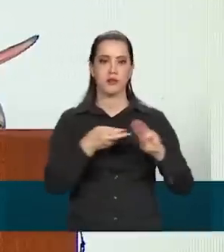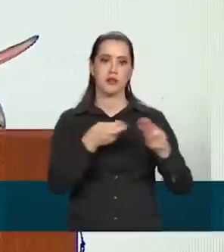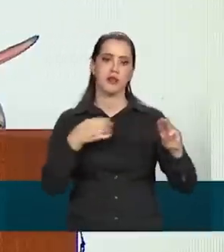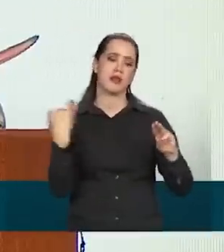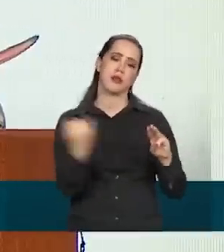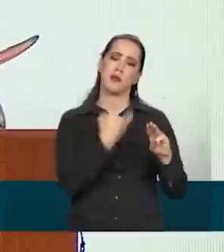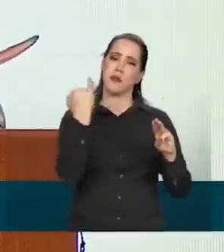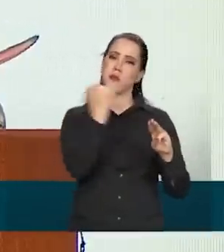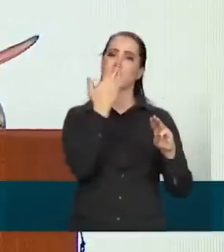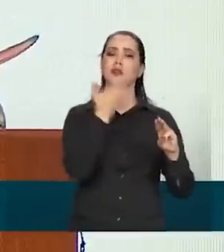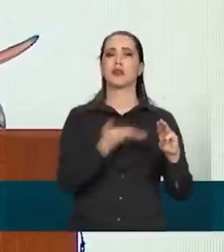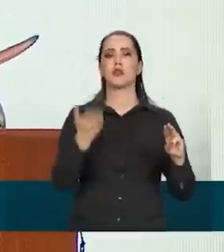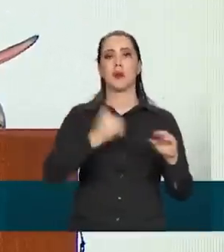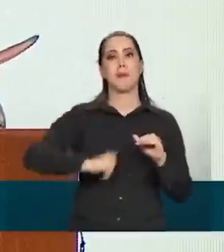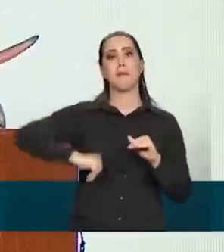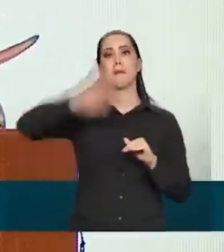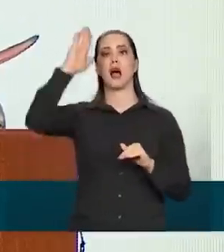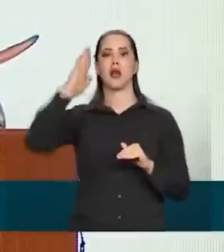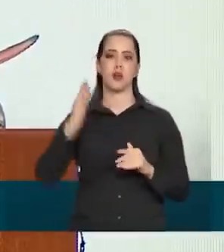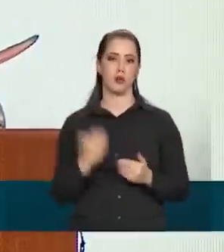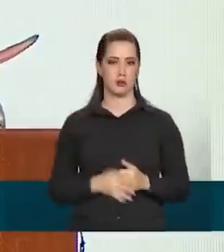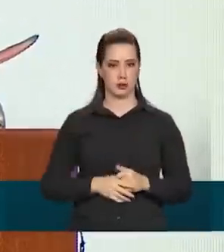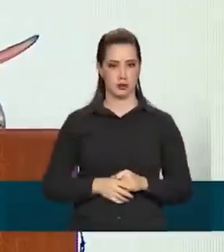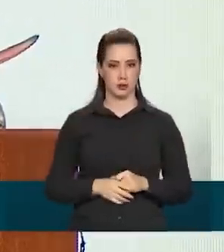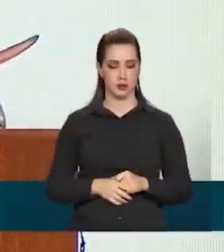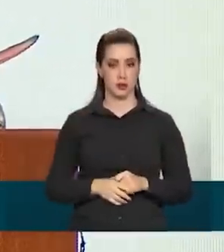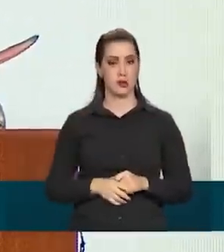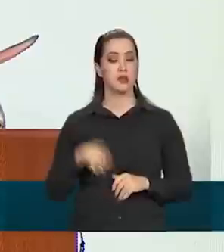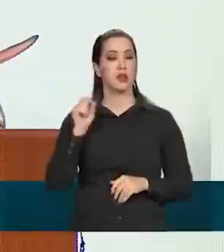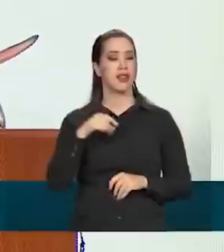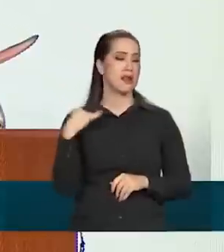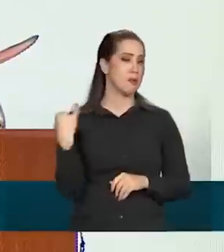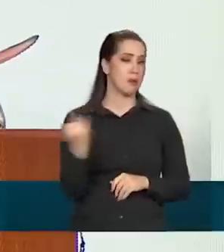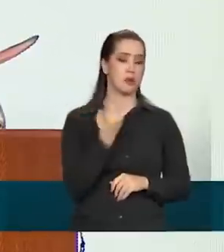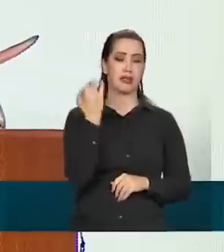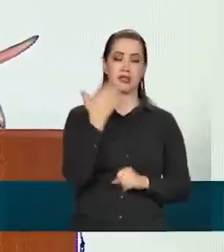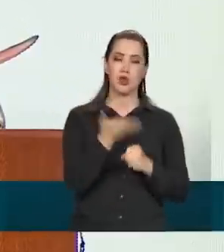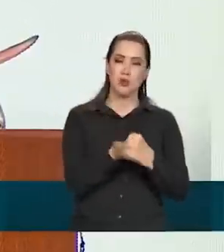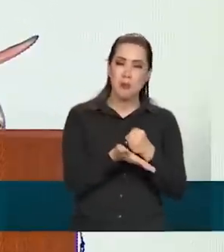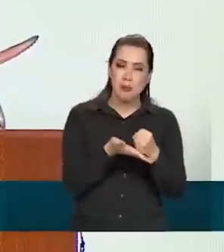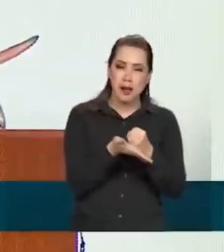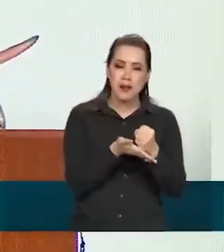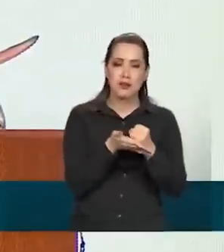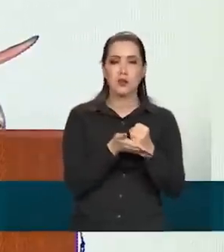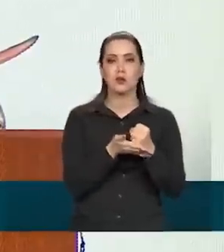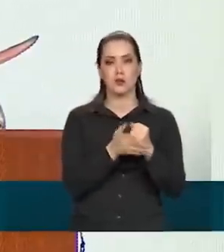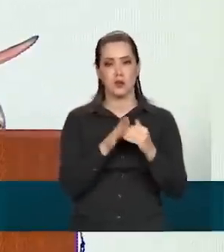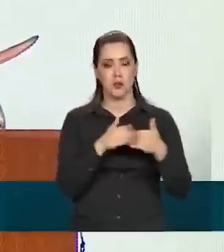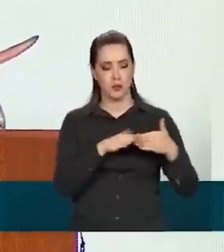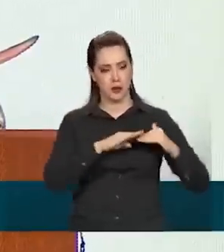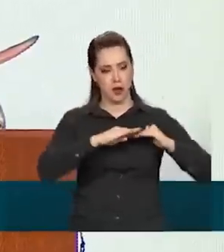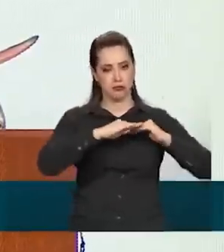uma importância ainda mais abrangente, sendo fundamentais para a